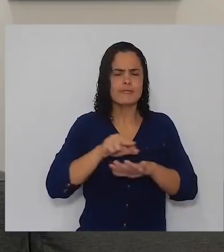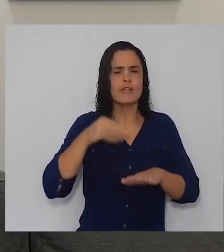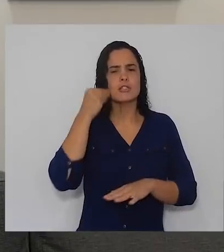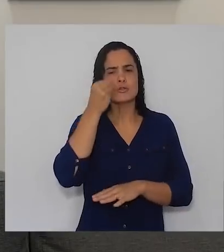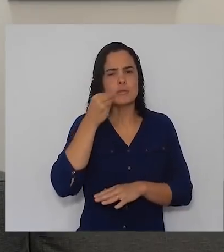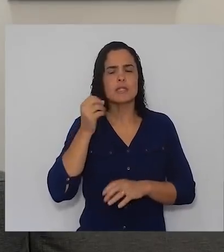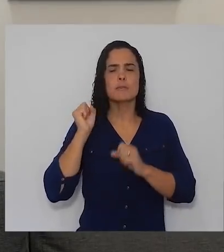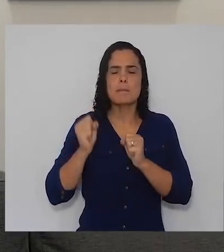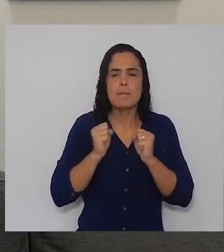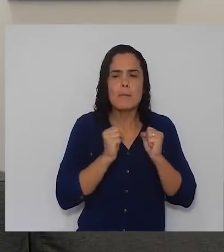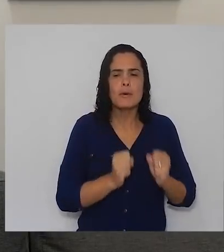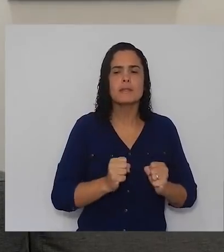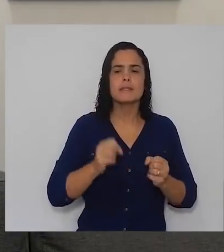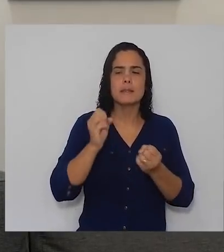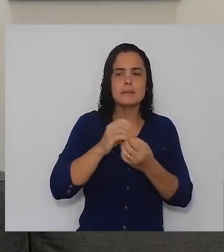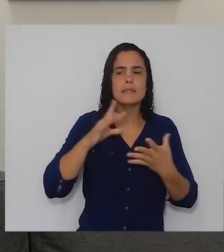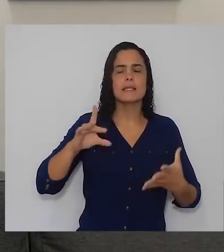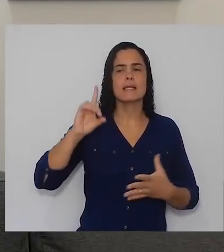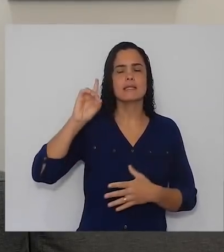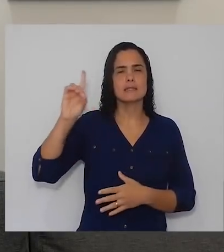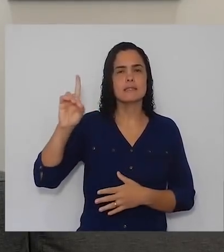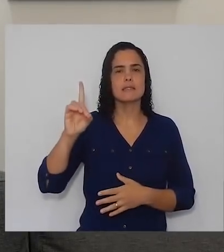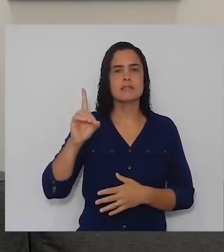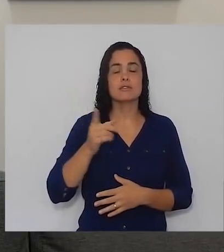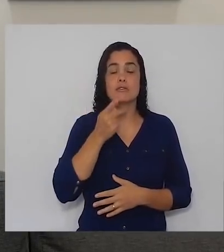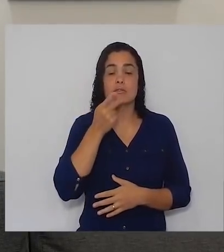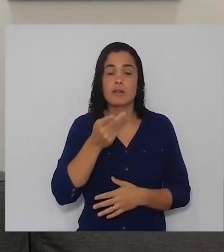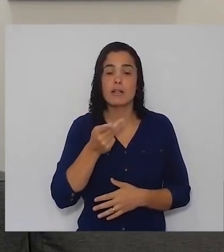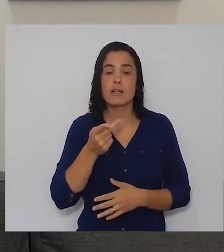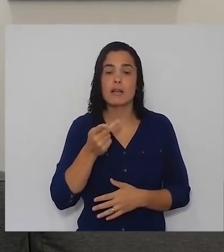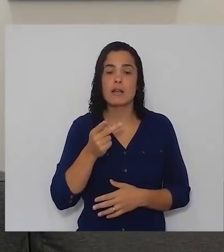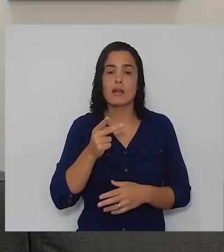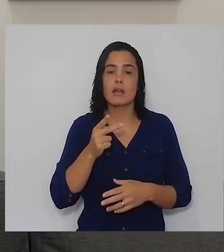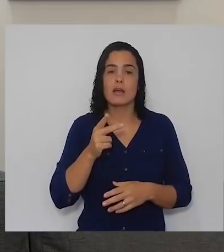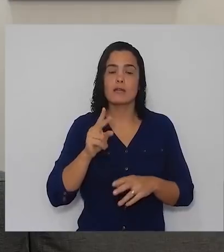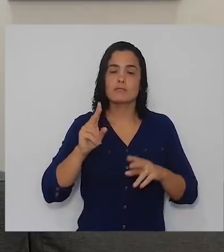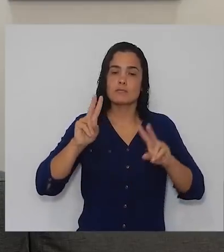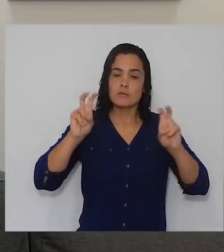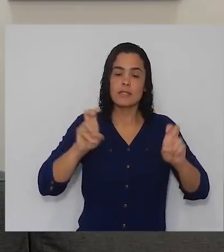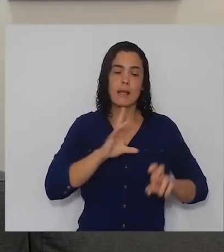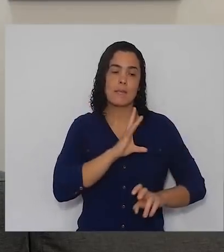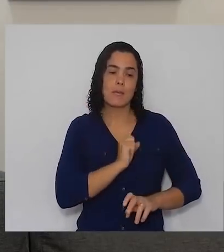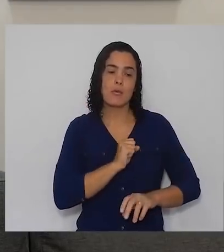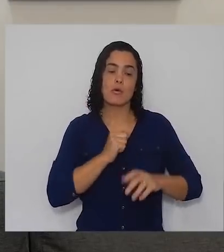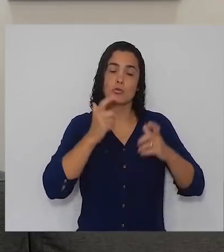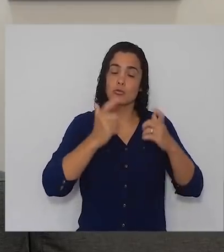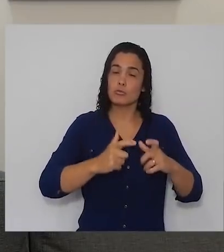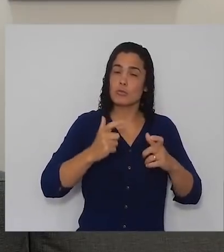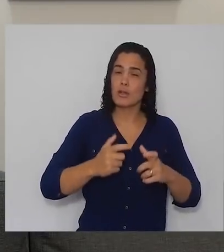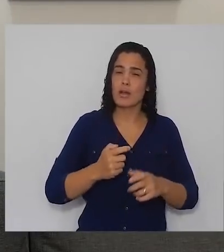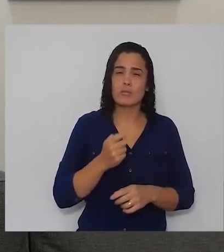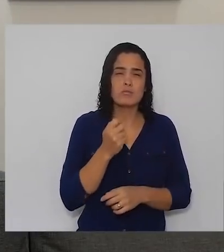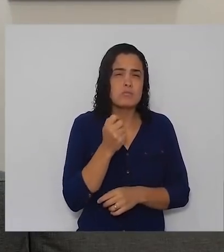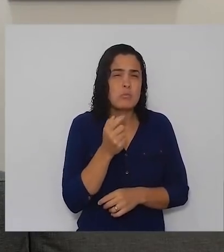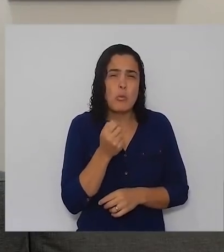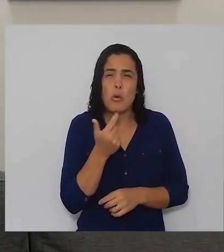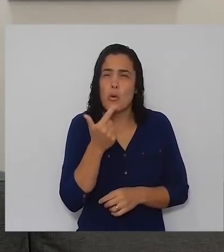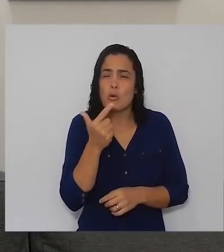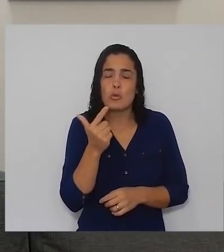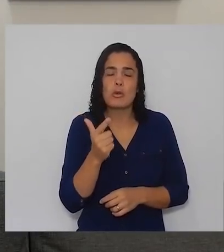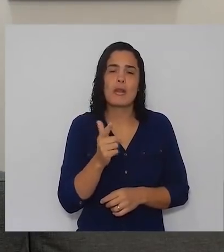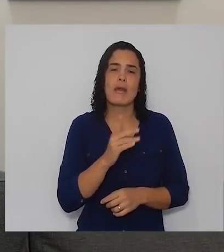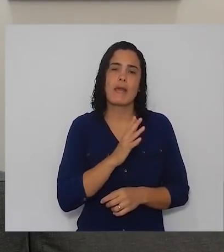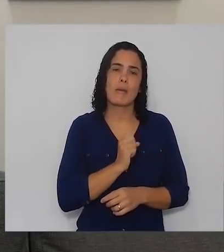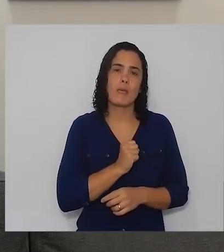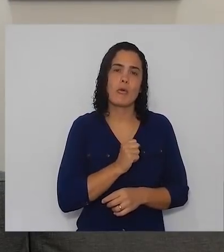de Deus, e falar de amor no lugar onde o amor é tão desconhecido, tão pouco vivido, ele precisa ser